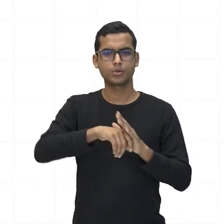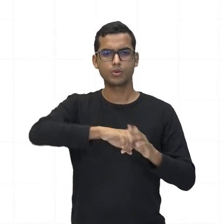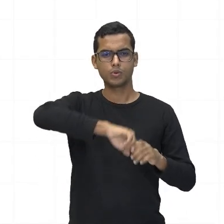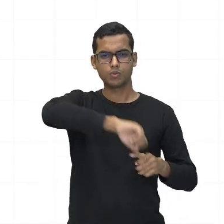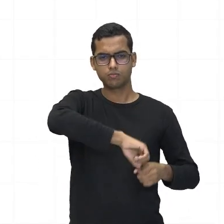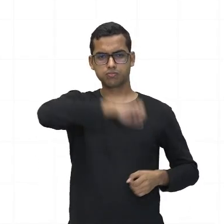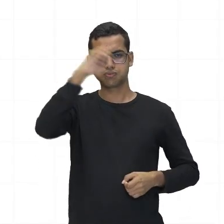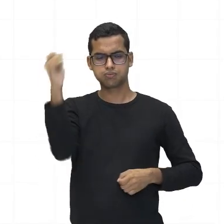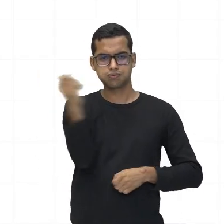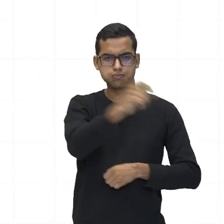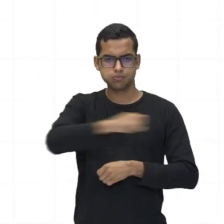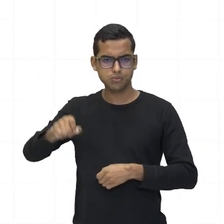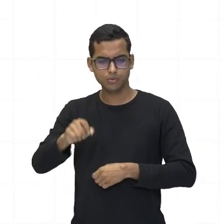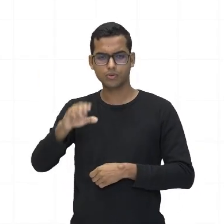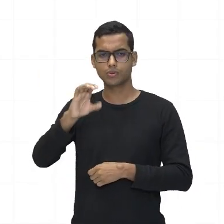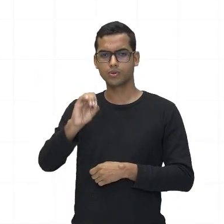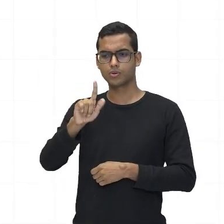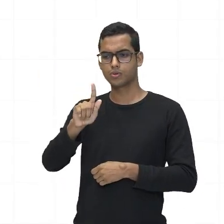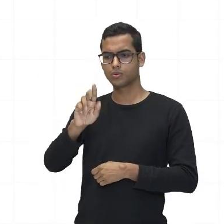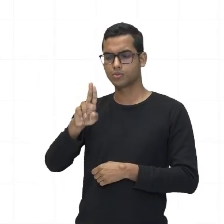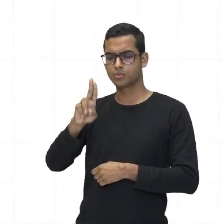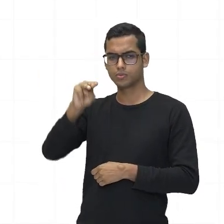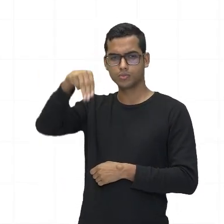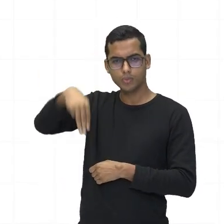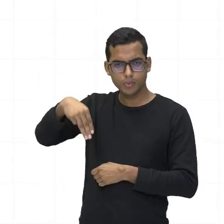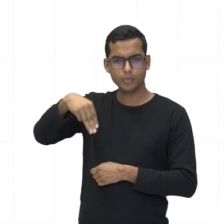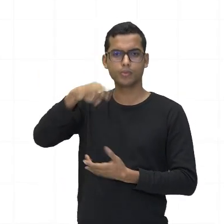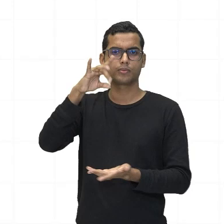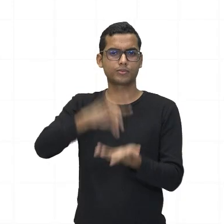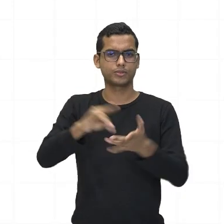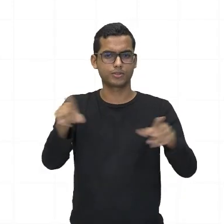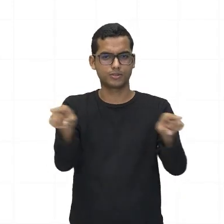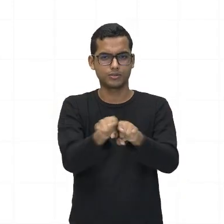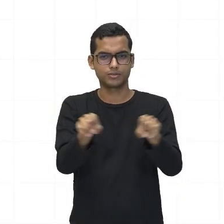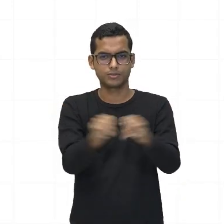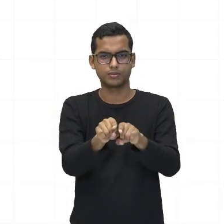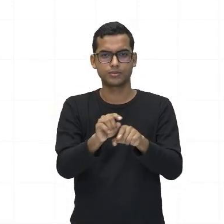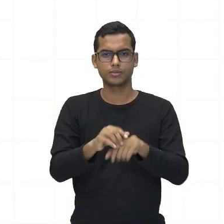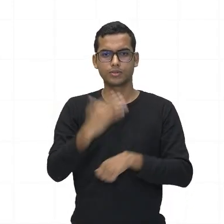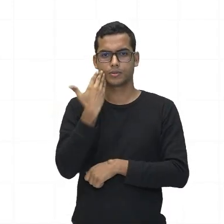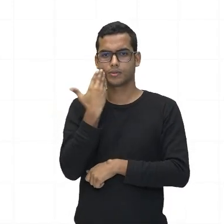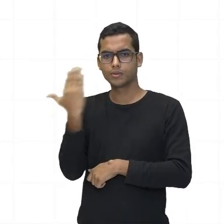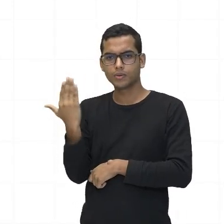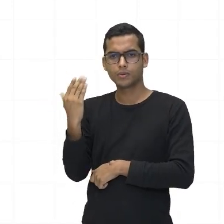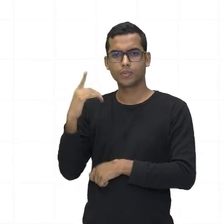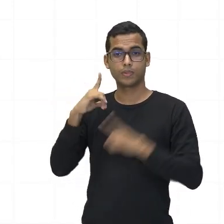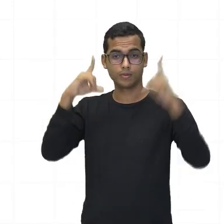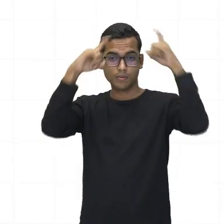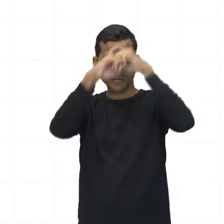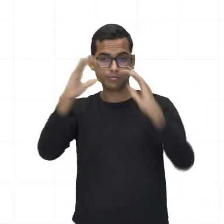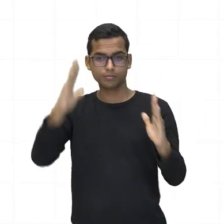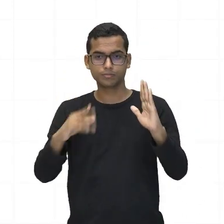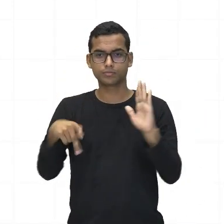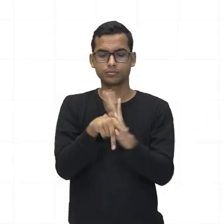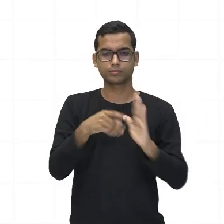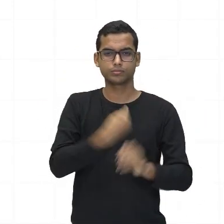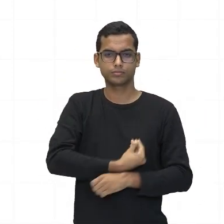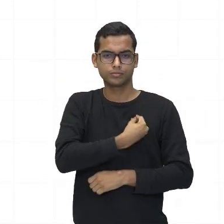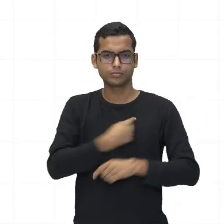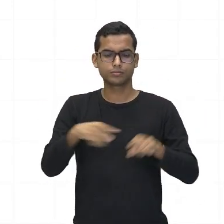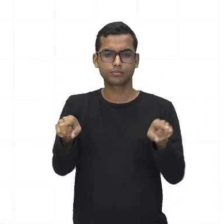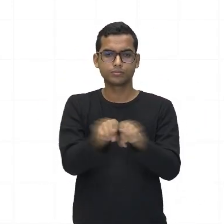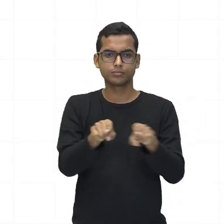o defensor, aquele que atravessa momentos, que nos ajuda a atravessar momentos difíceis na nossa vida, as batalhas do